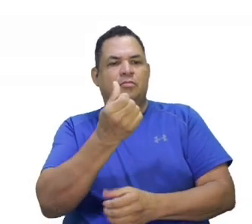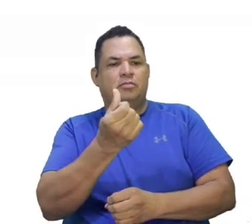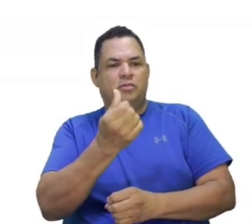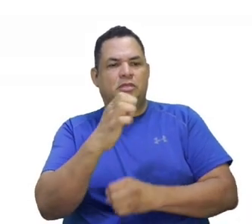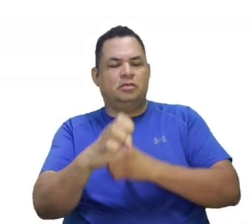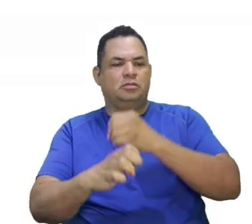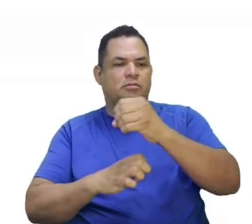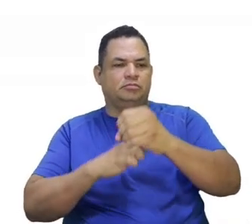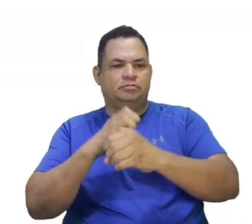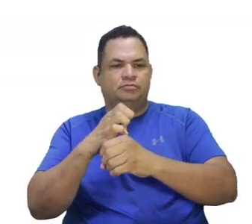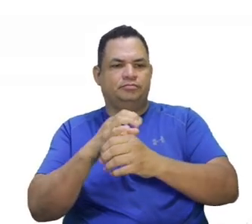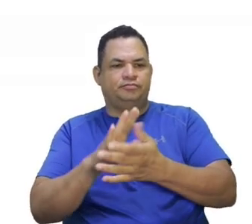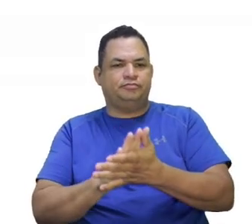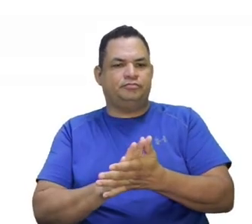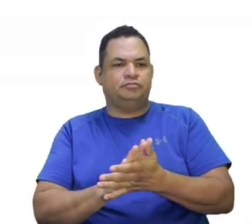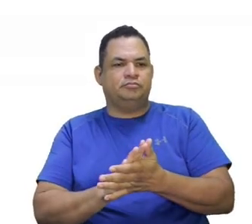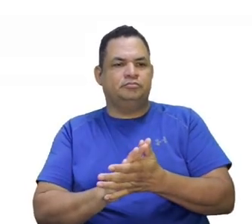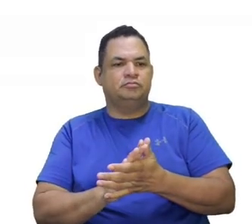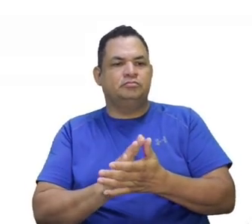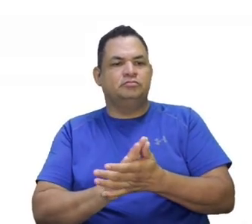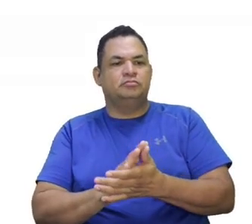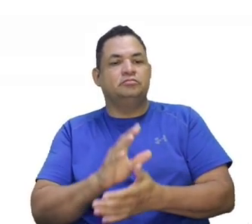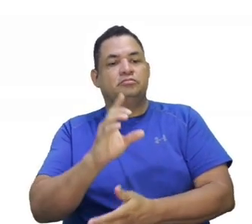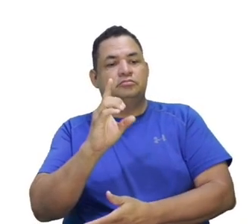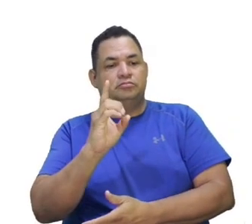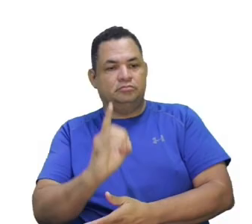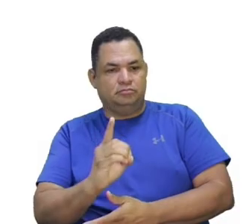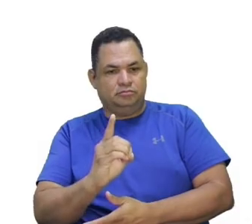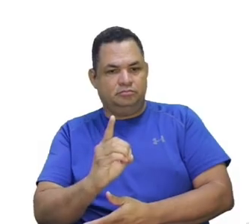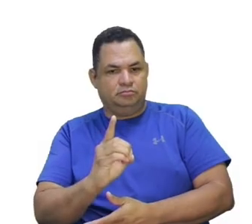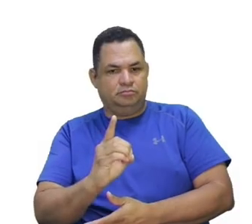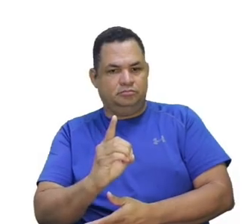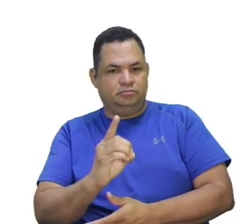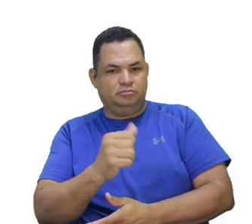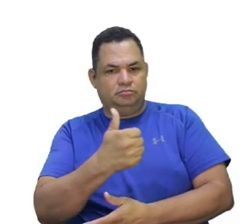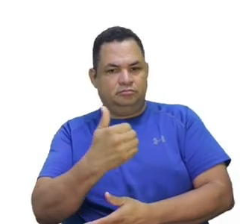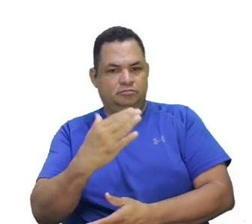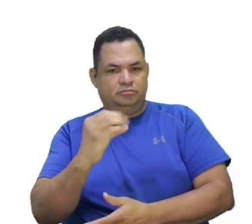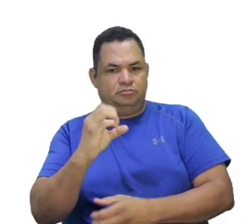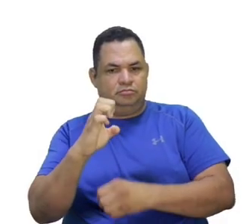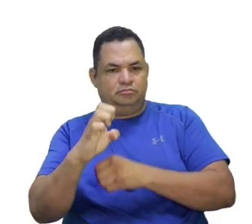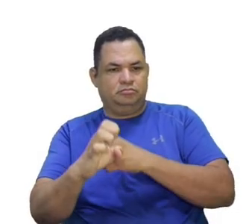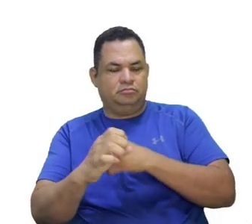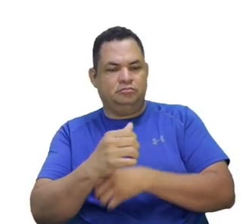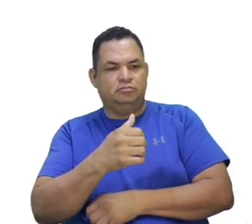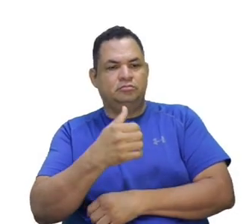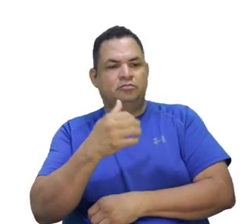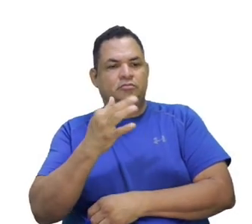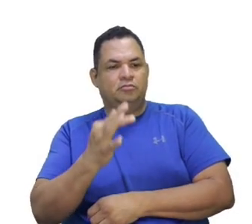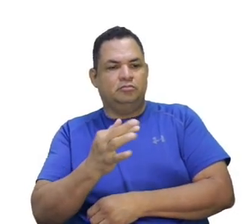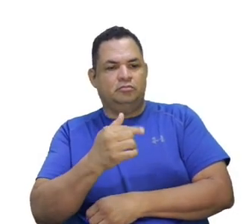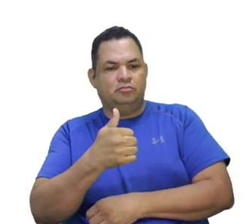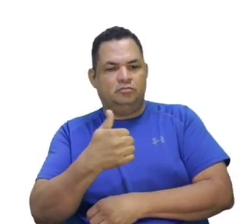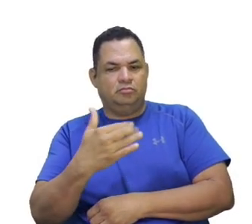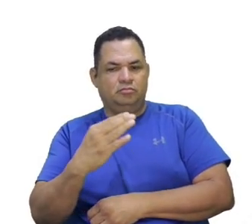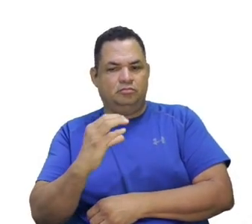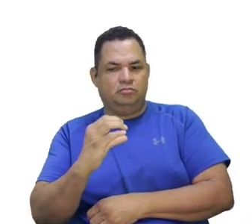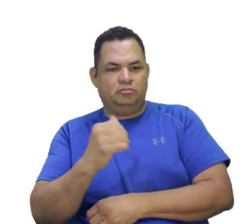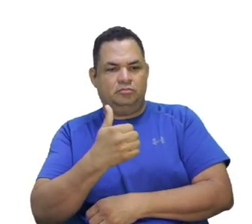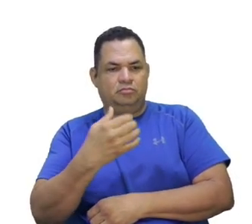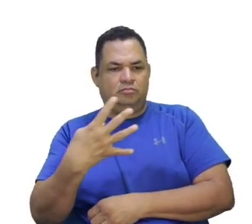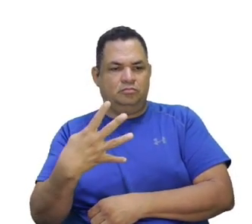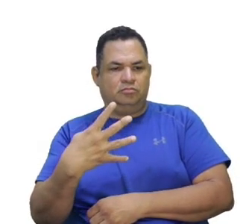6 elétrons. O subnível D, 10 elétrons e o F,